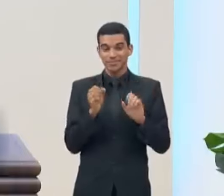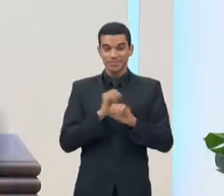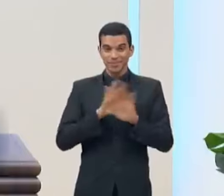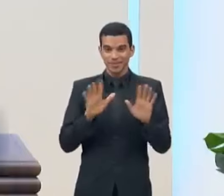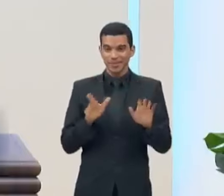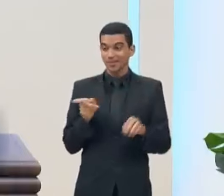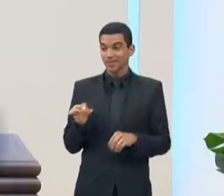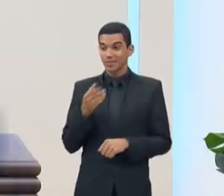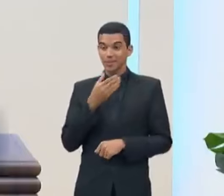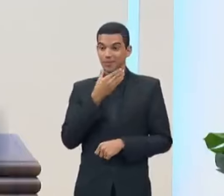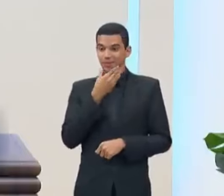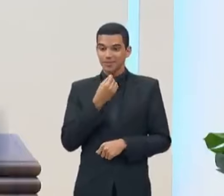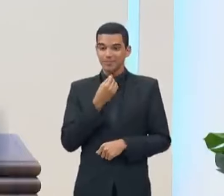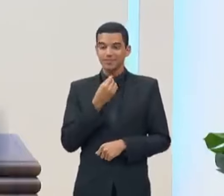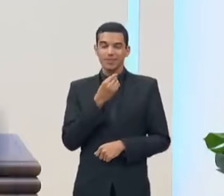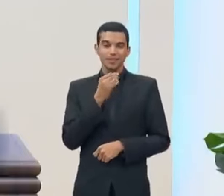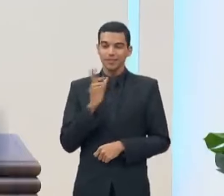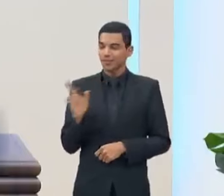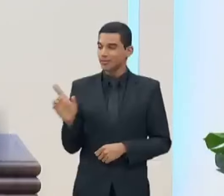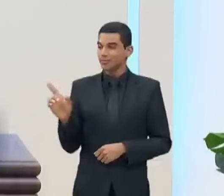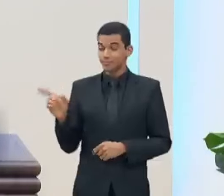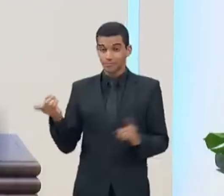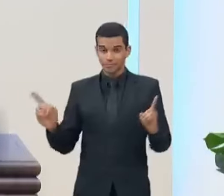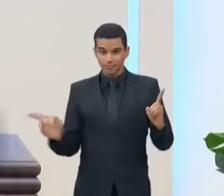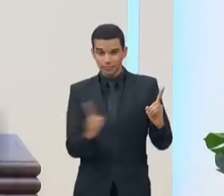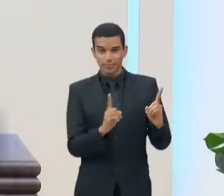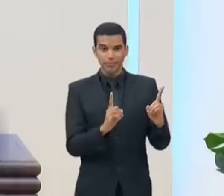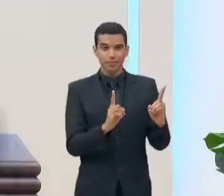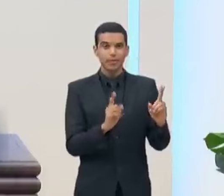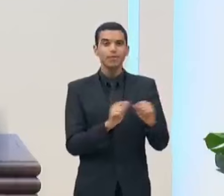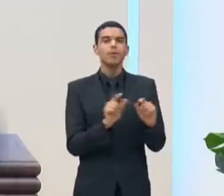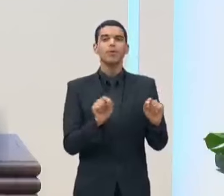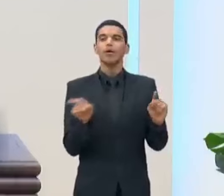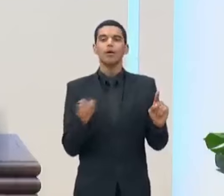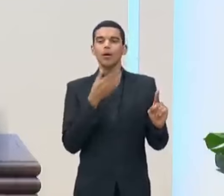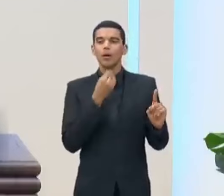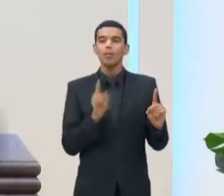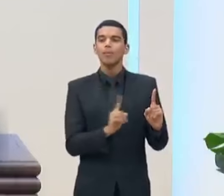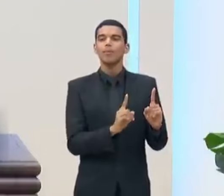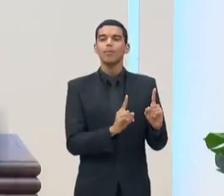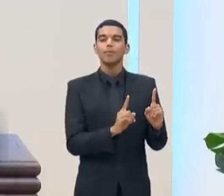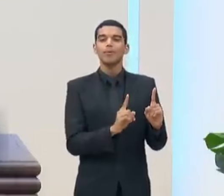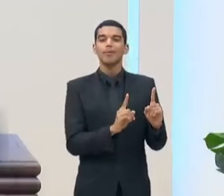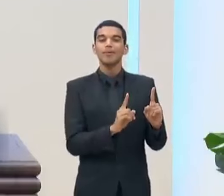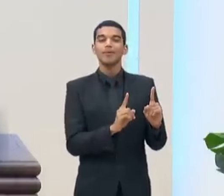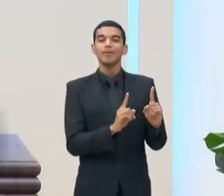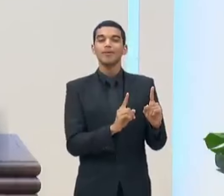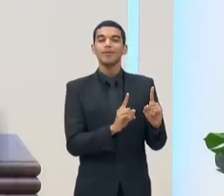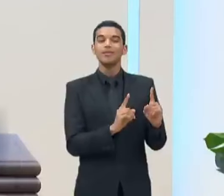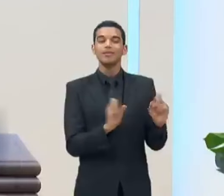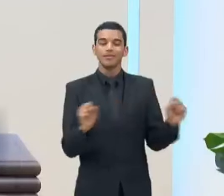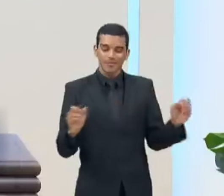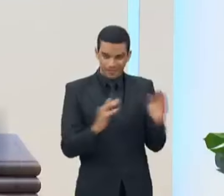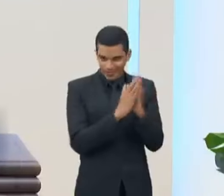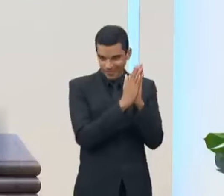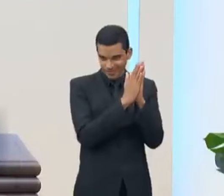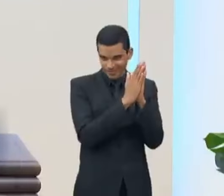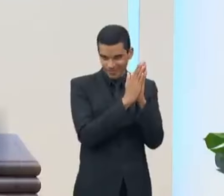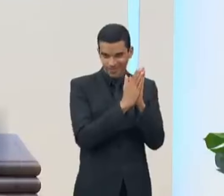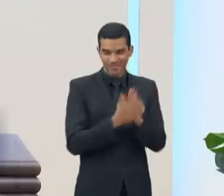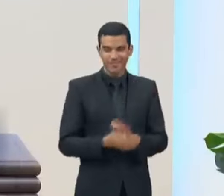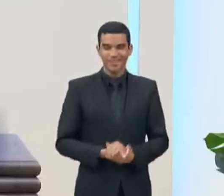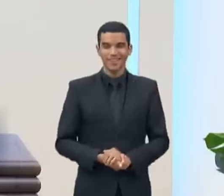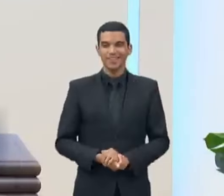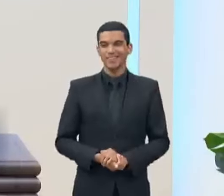o adorou. Que coisa interessante, o homem rende-se aos pés de